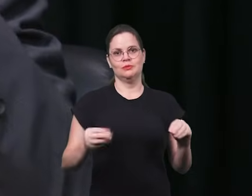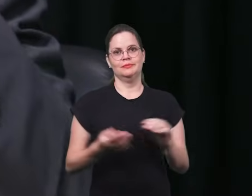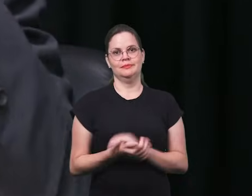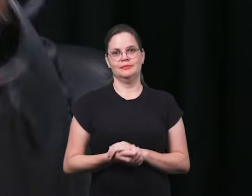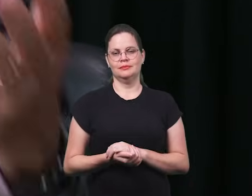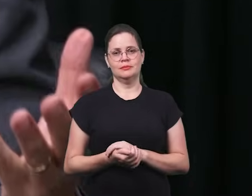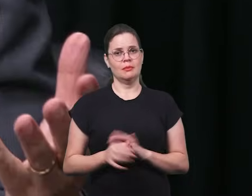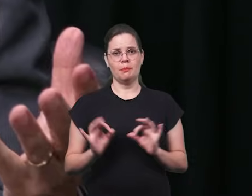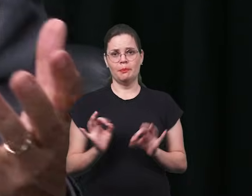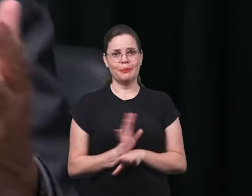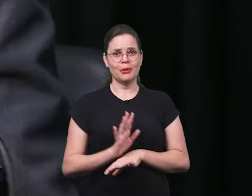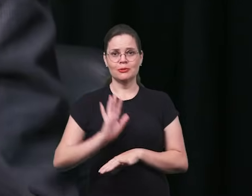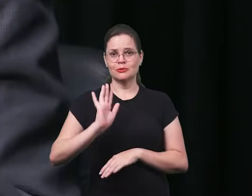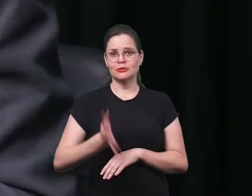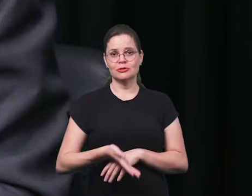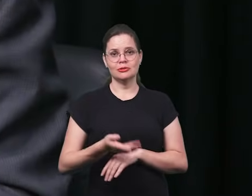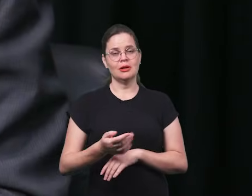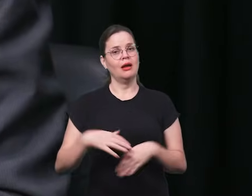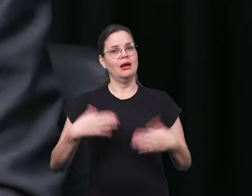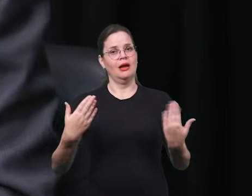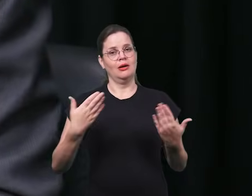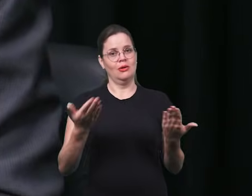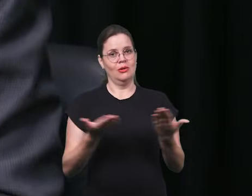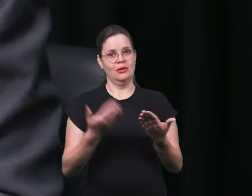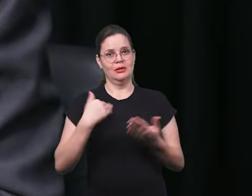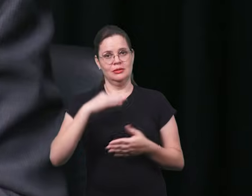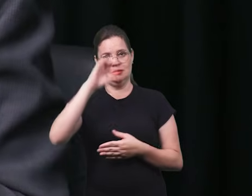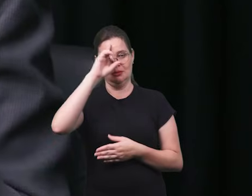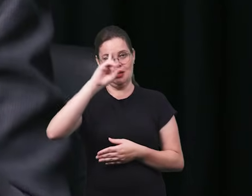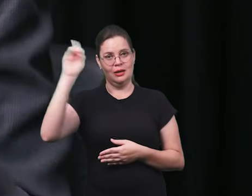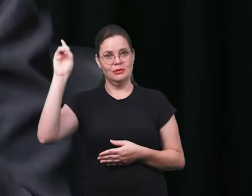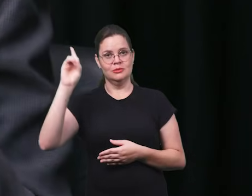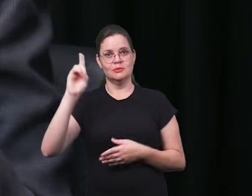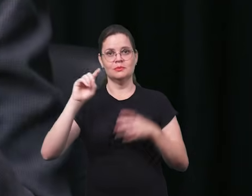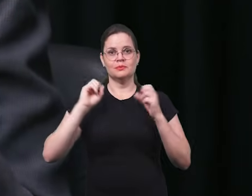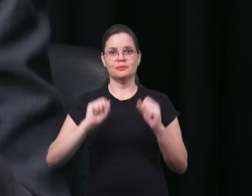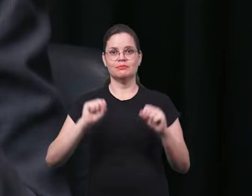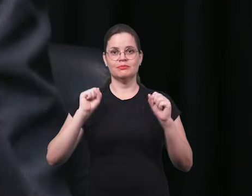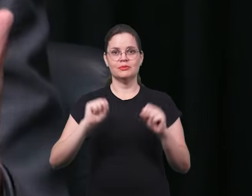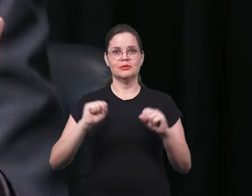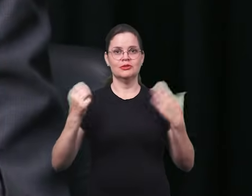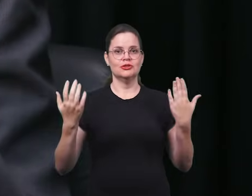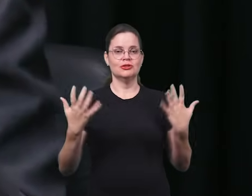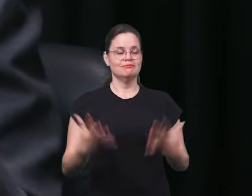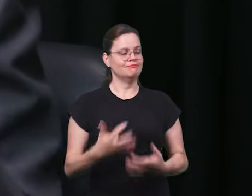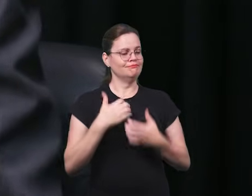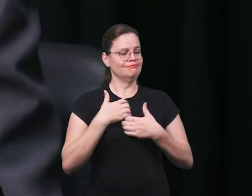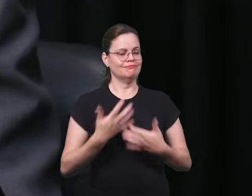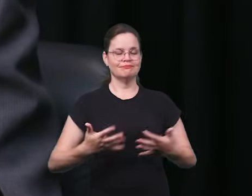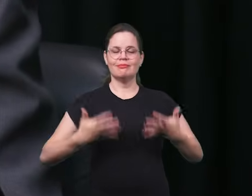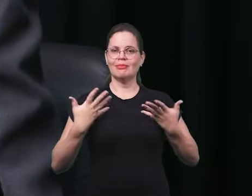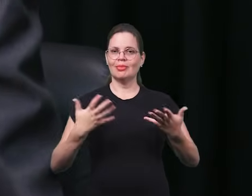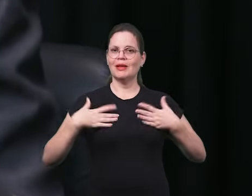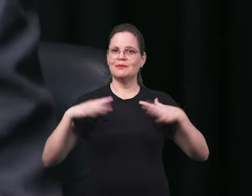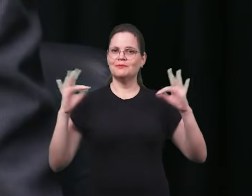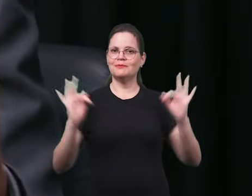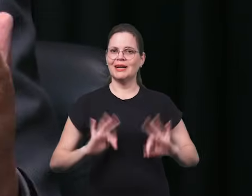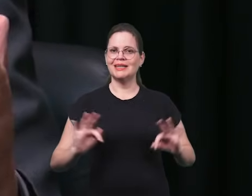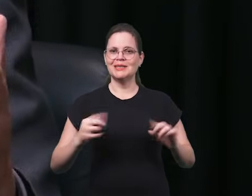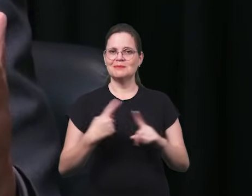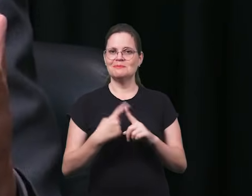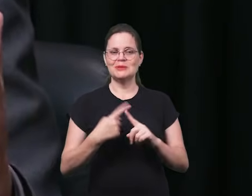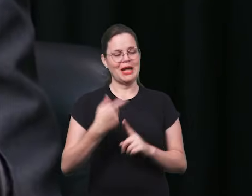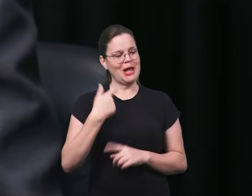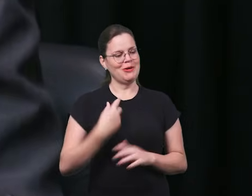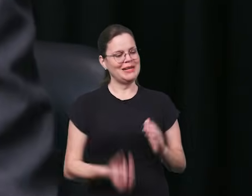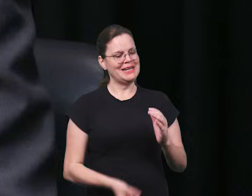estava acabado, e ele podia aqui se regalar, se alegrar com o que ele